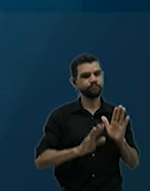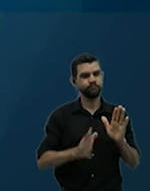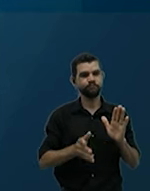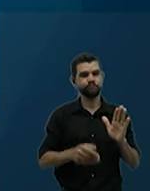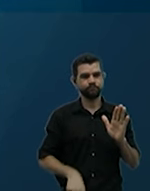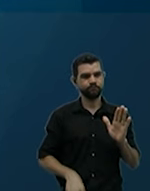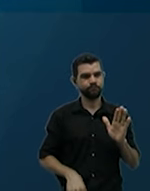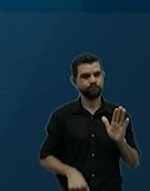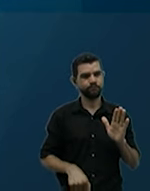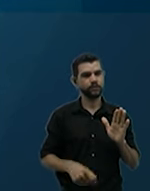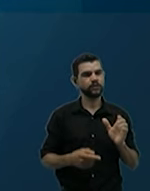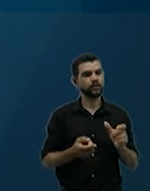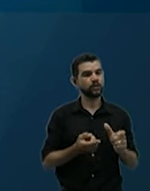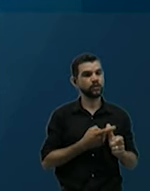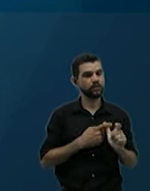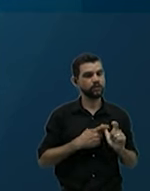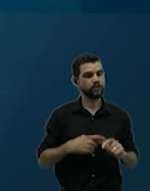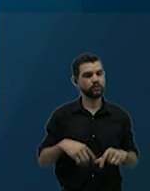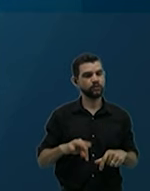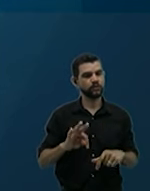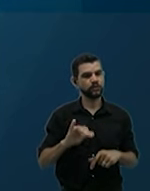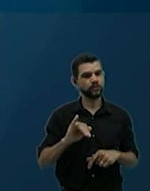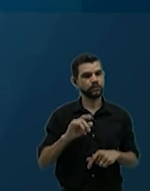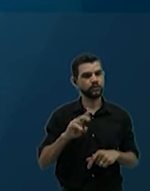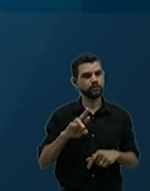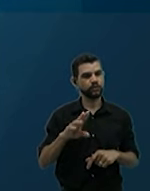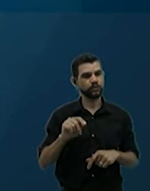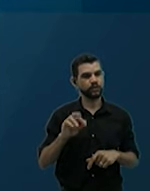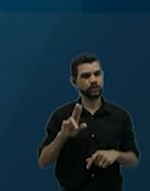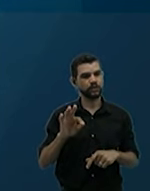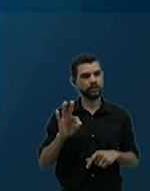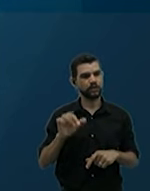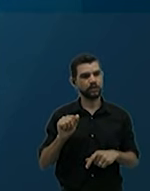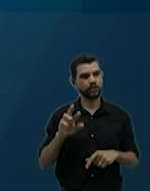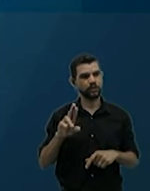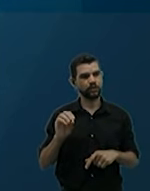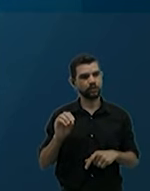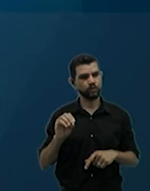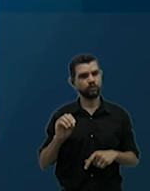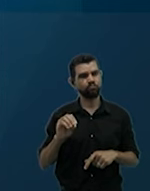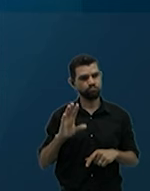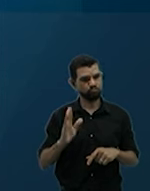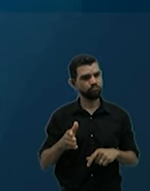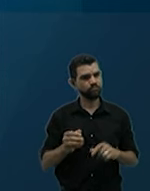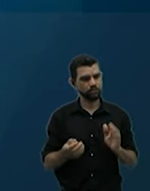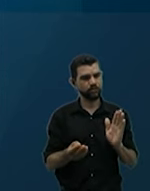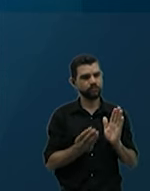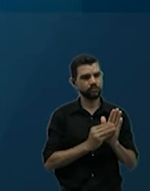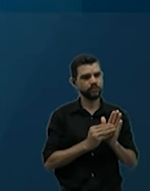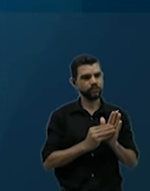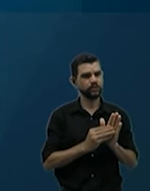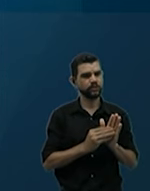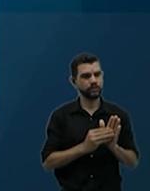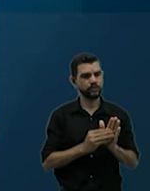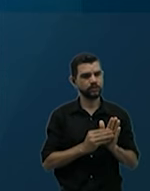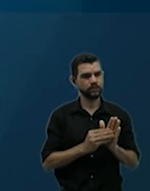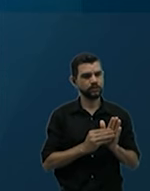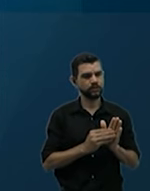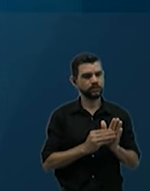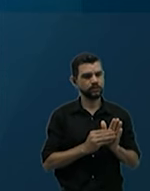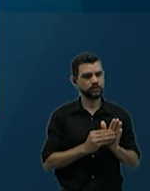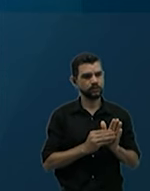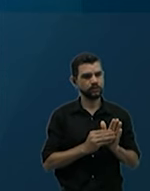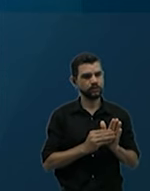era da responsabilidade daqueles que estavam arrematando. E concluindo, todos aqueles que arremataram e que estão participando dessas atas